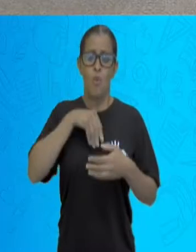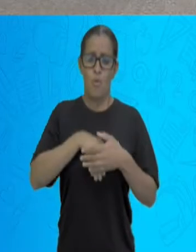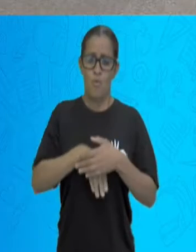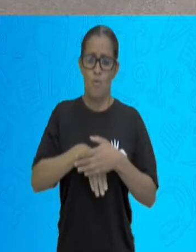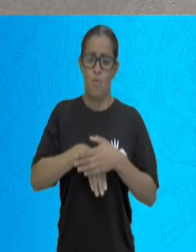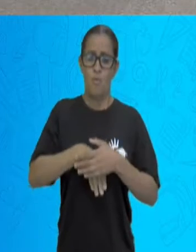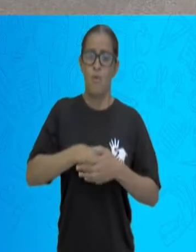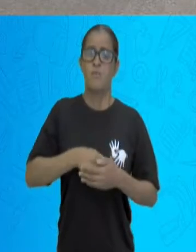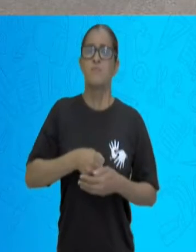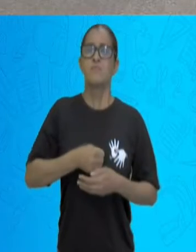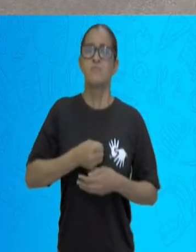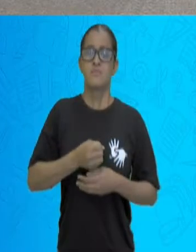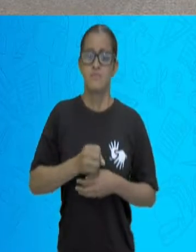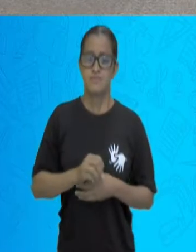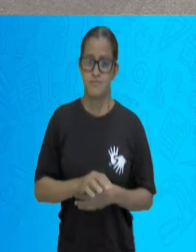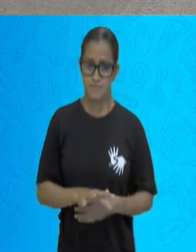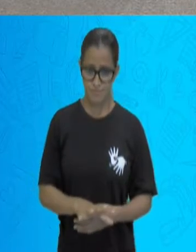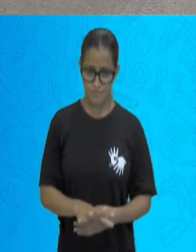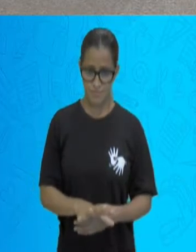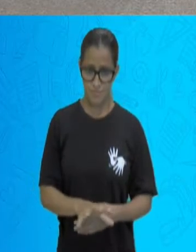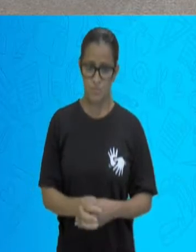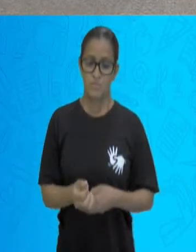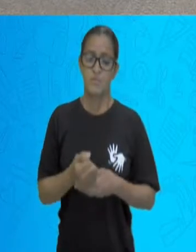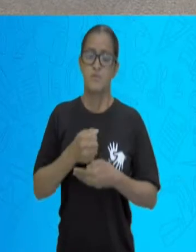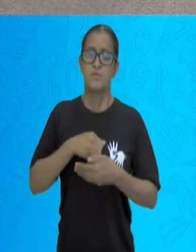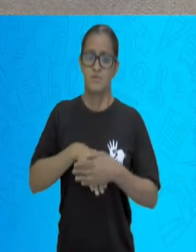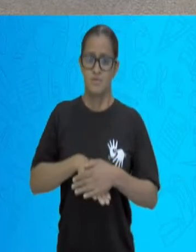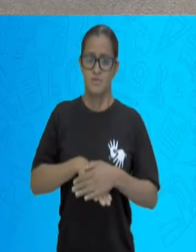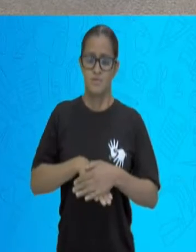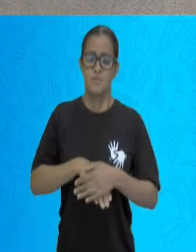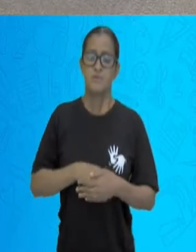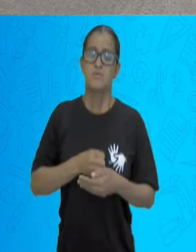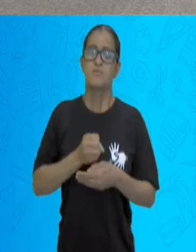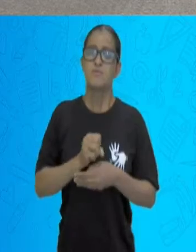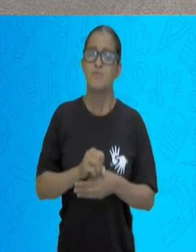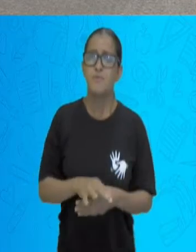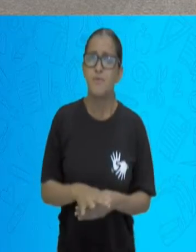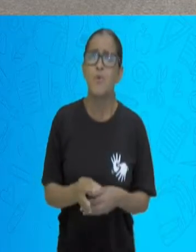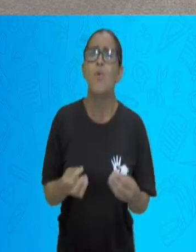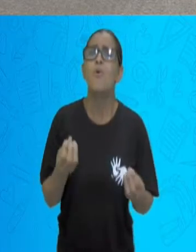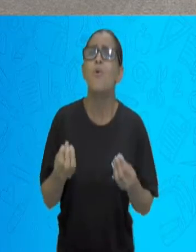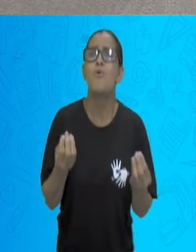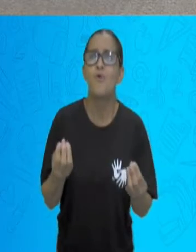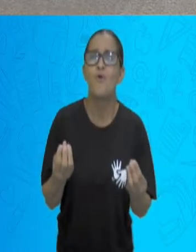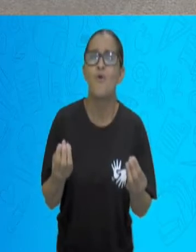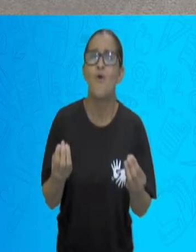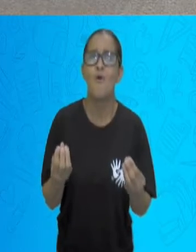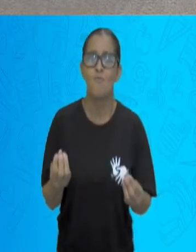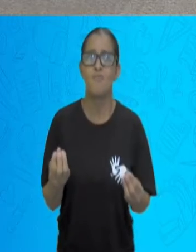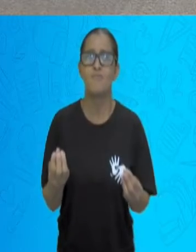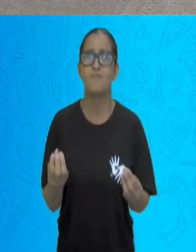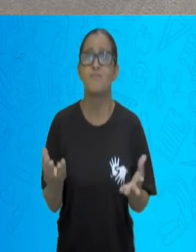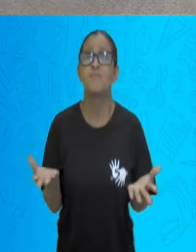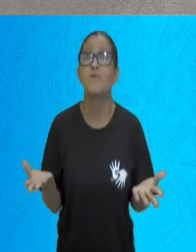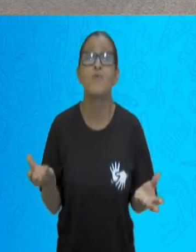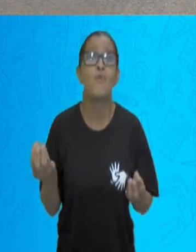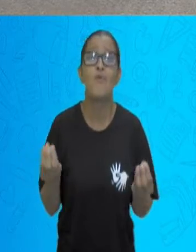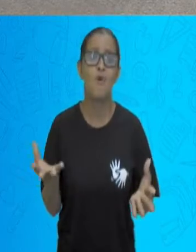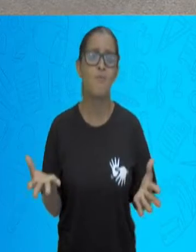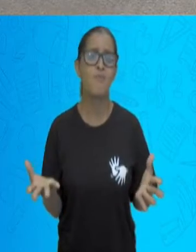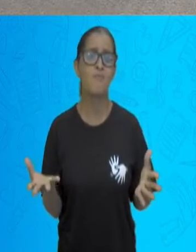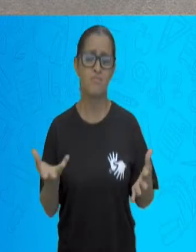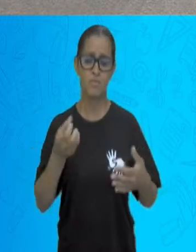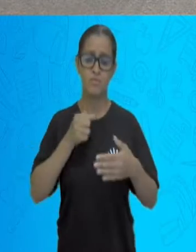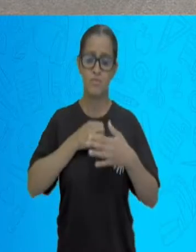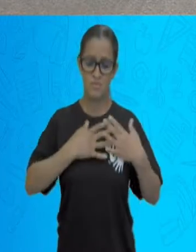saída de ar no nosso organismo. Por onde tudo começa? Como que se faz? Quais são as estruturas que